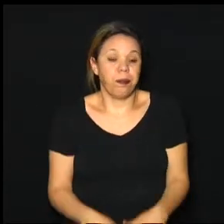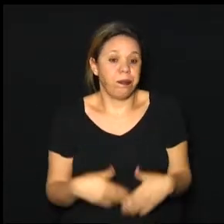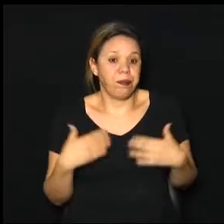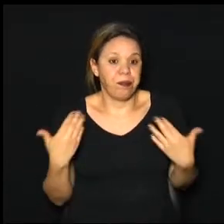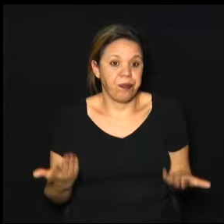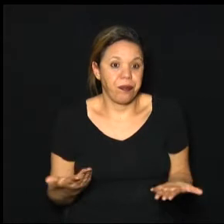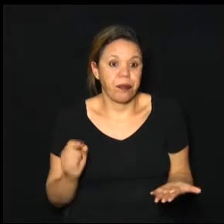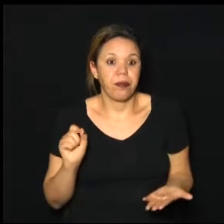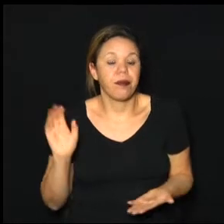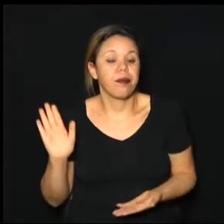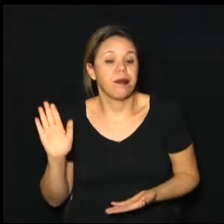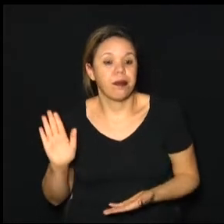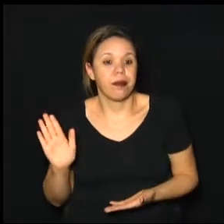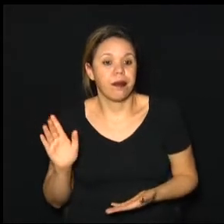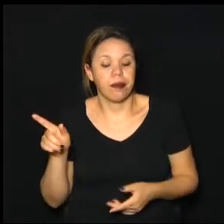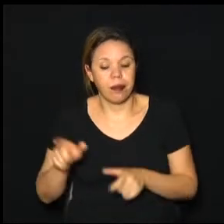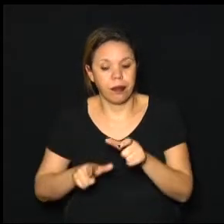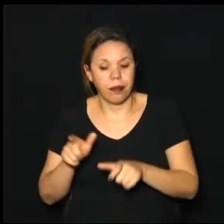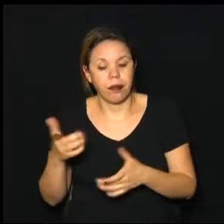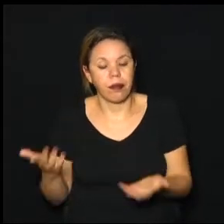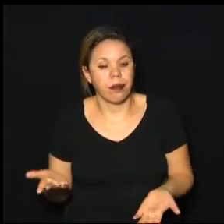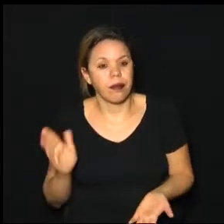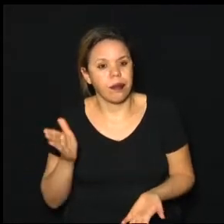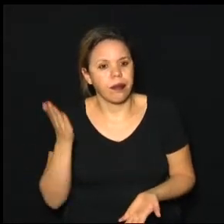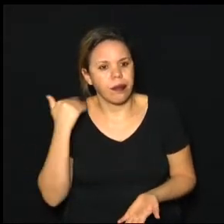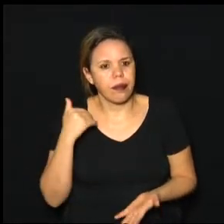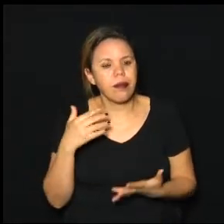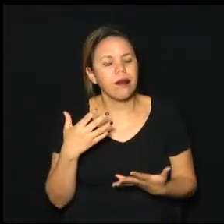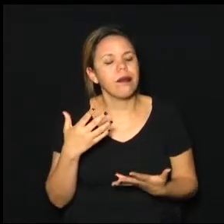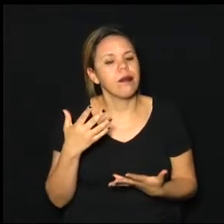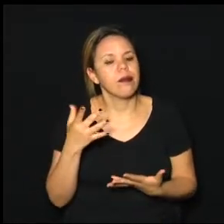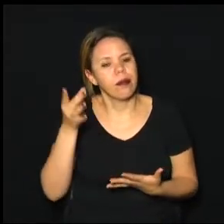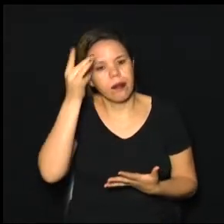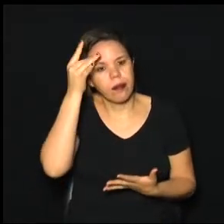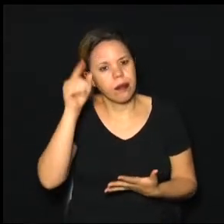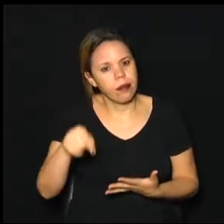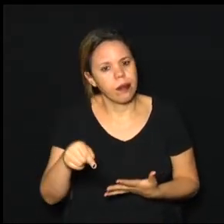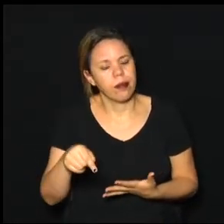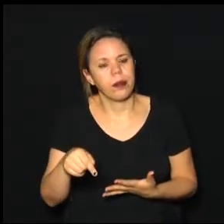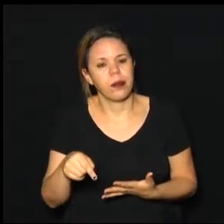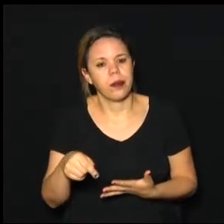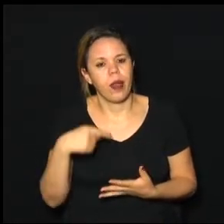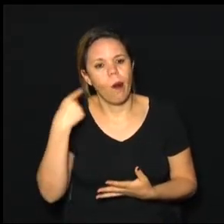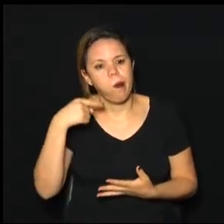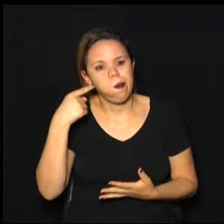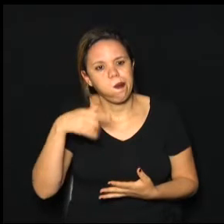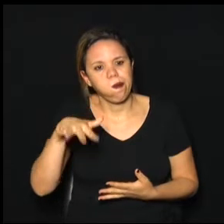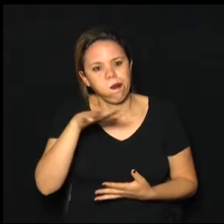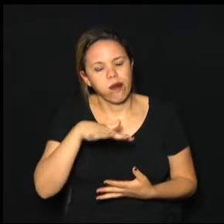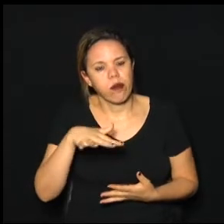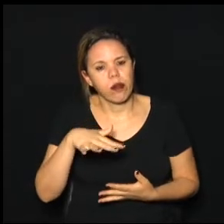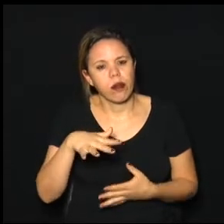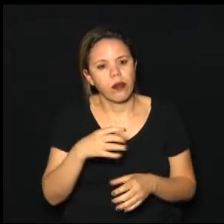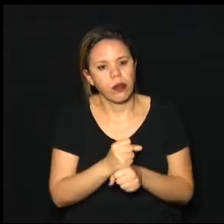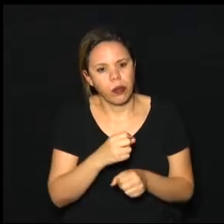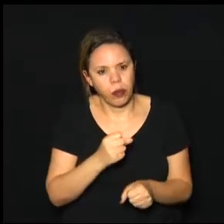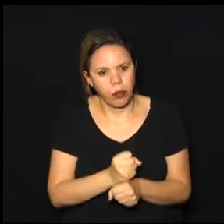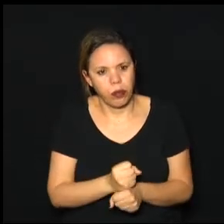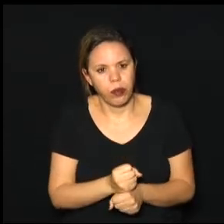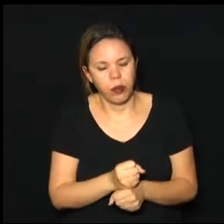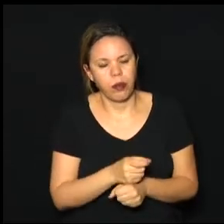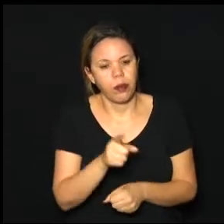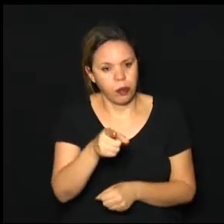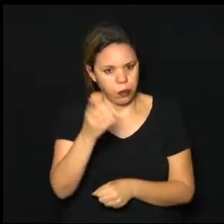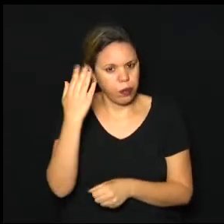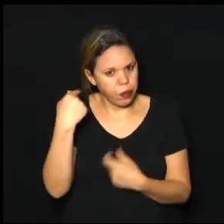quem é candidato, pré-candidato, já se agarre aí num advogado, já se agarre aí num contador, porque